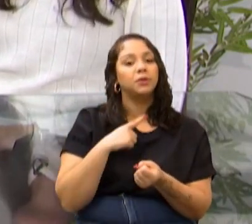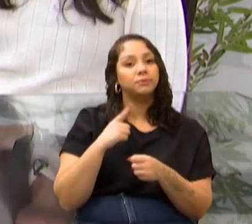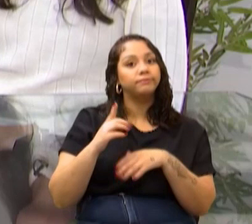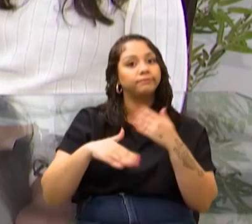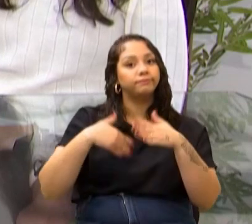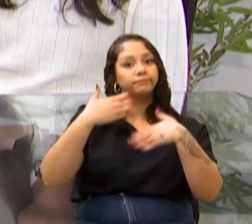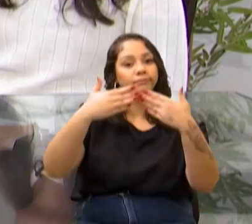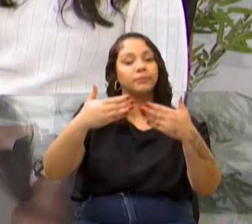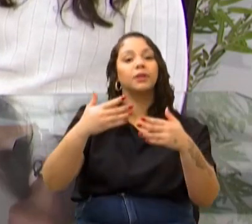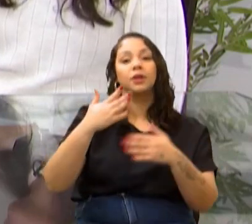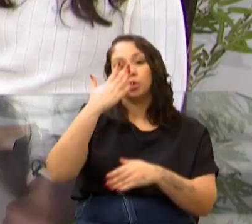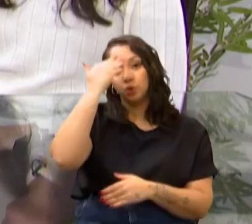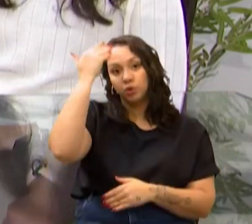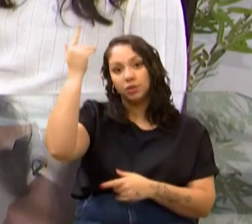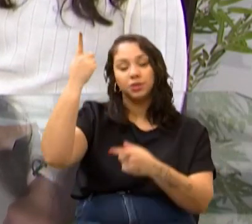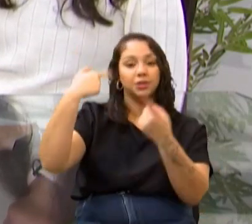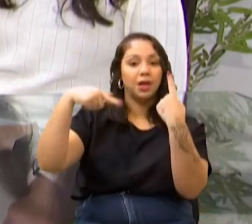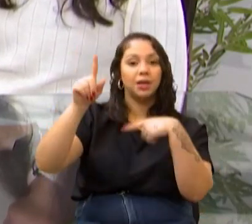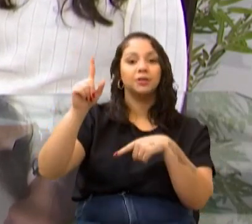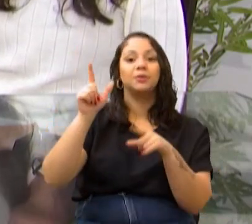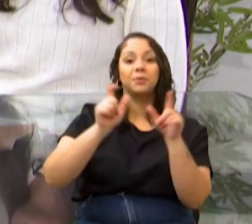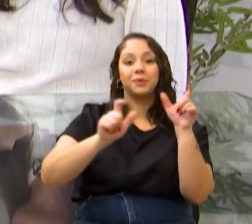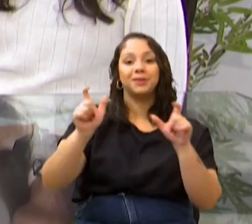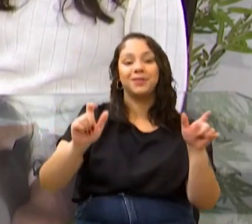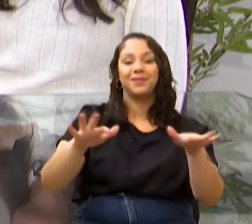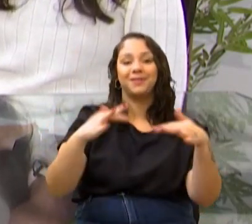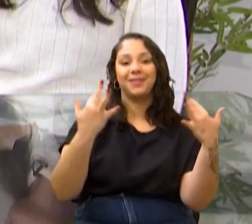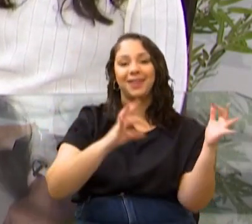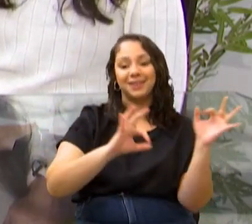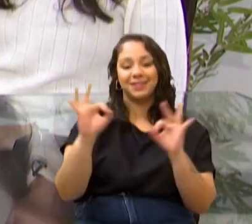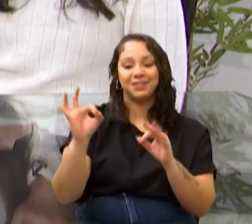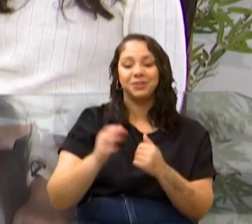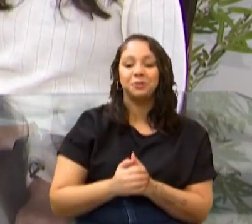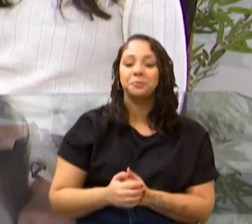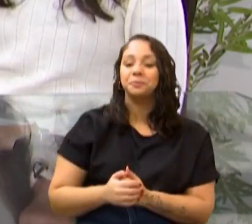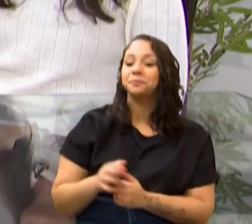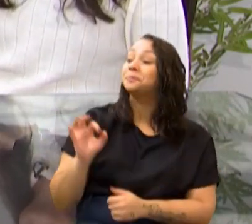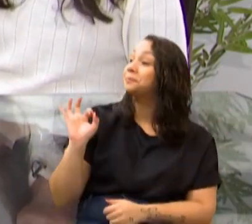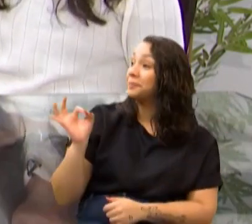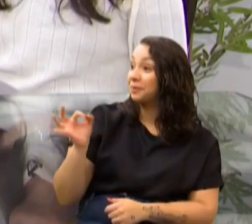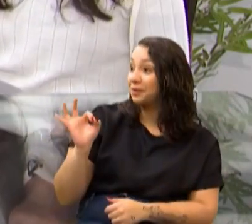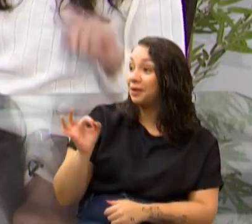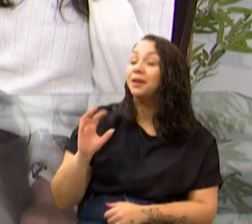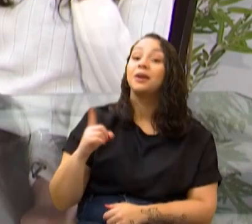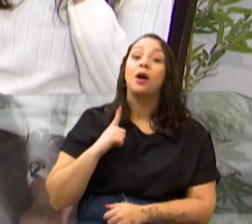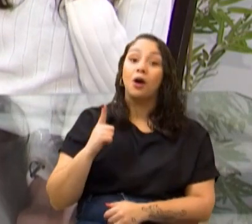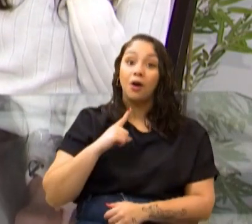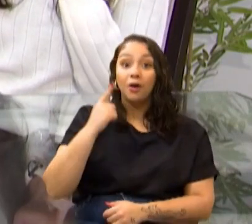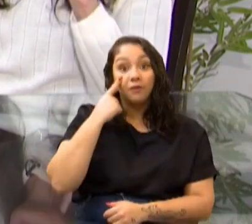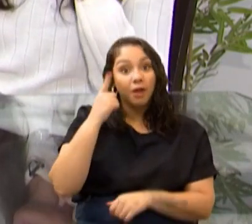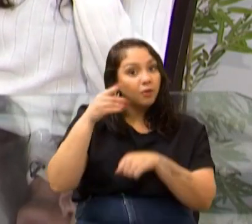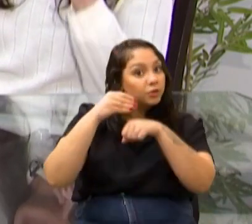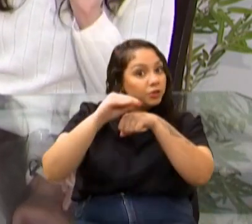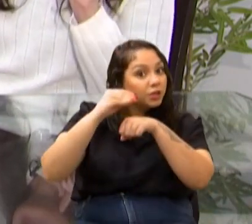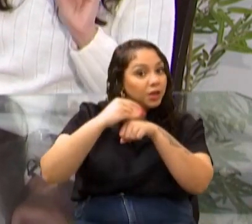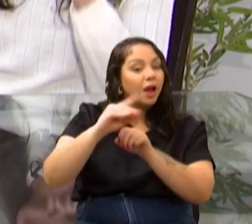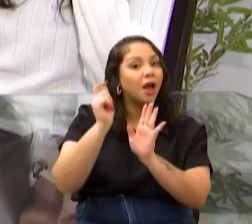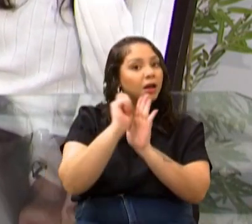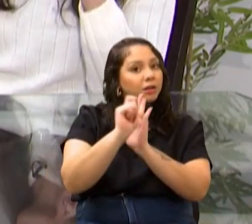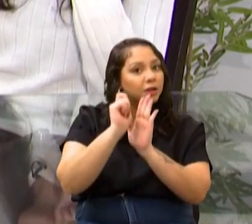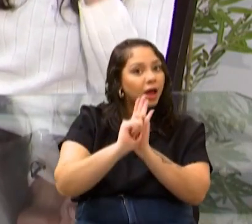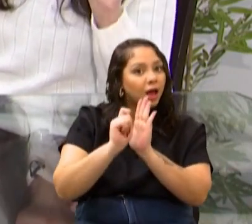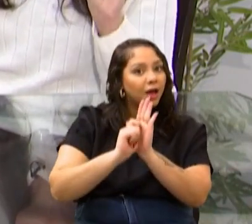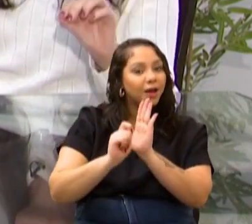e que possam crescer, se desenvolver e muito sucesso aí para os nossos telespectadores. É isso aí, gente. Ouçam as dicas do Eli,